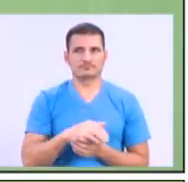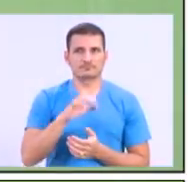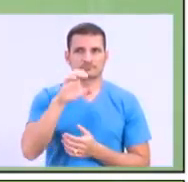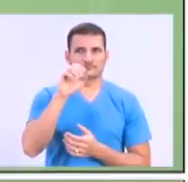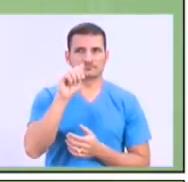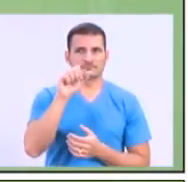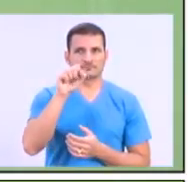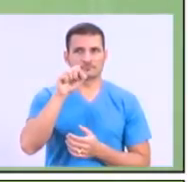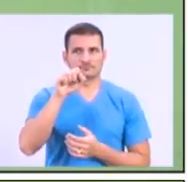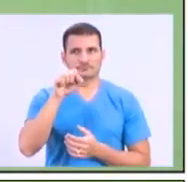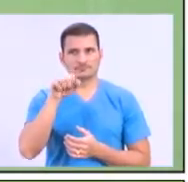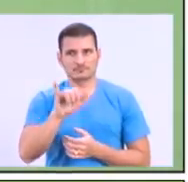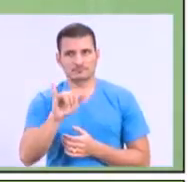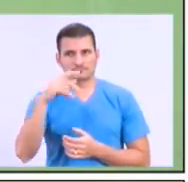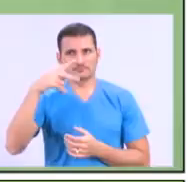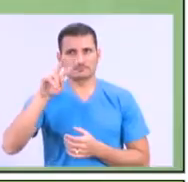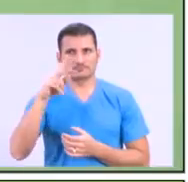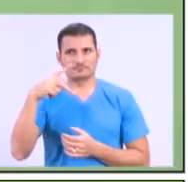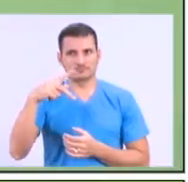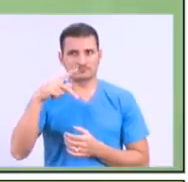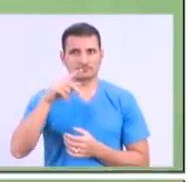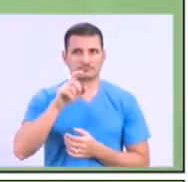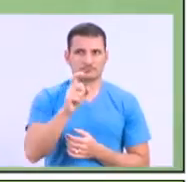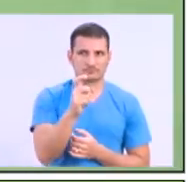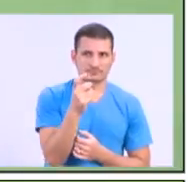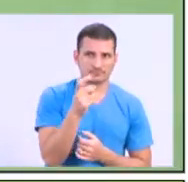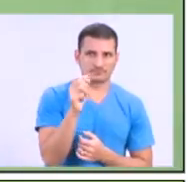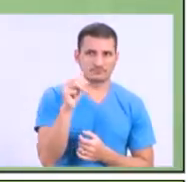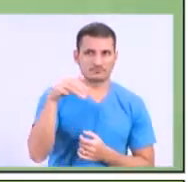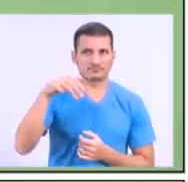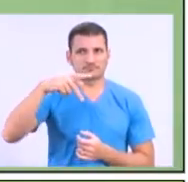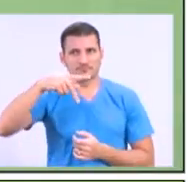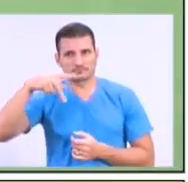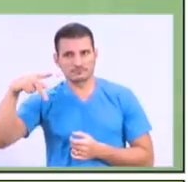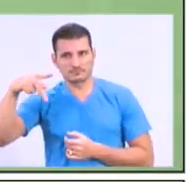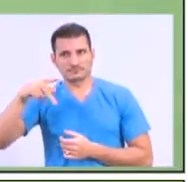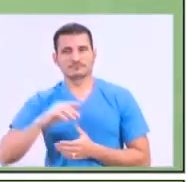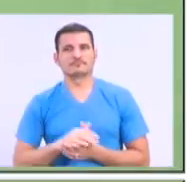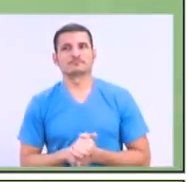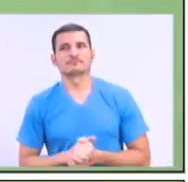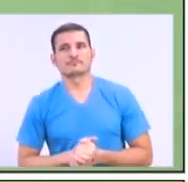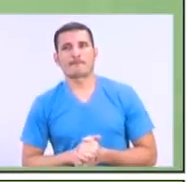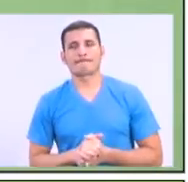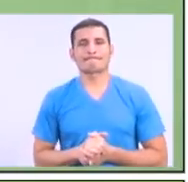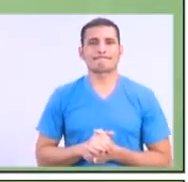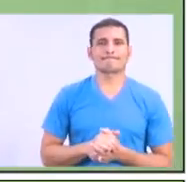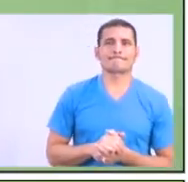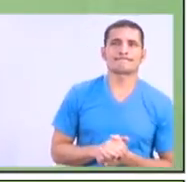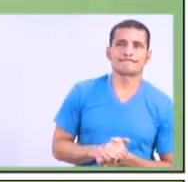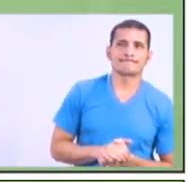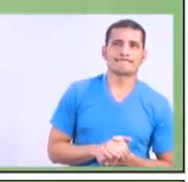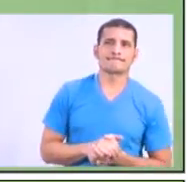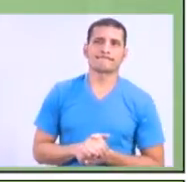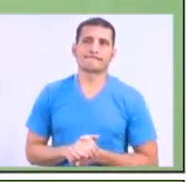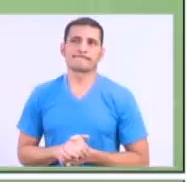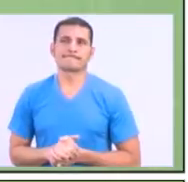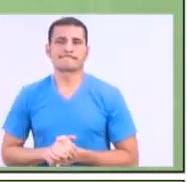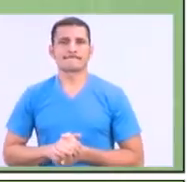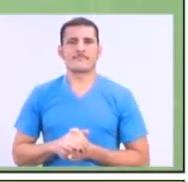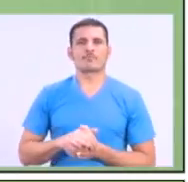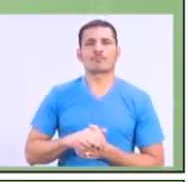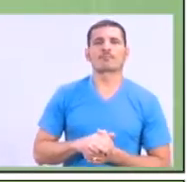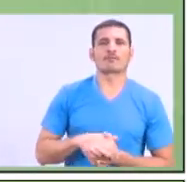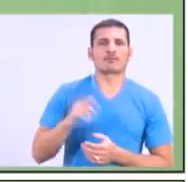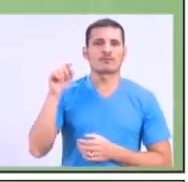EasyPHP e o Champ, certo? Aqui do lado nós temos os links, né, que estão relacionados com